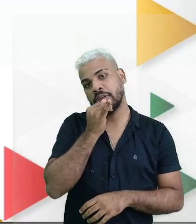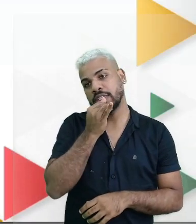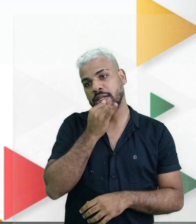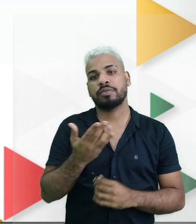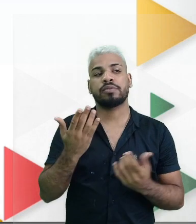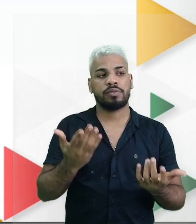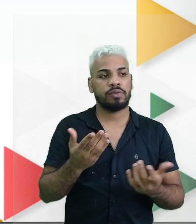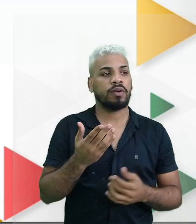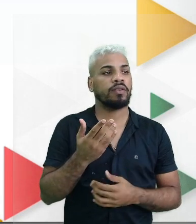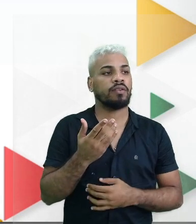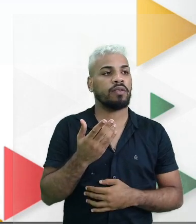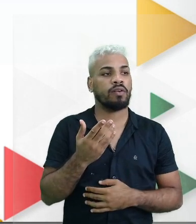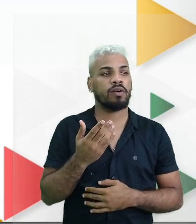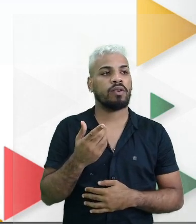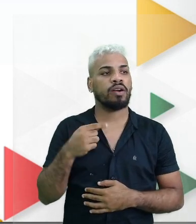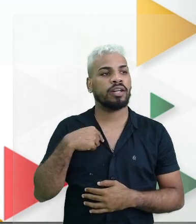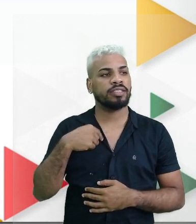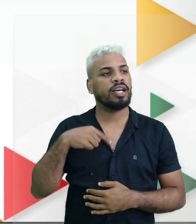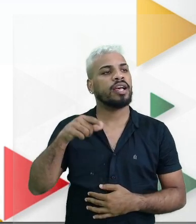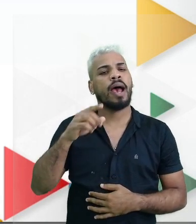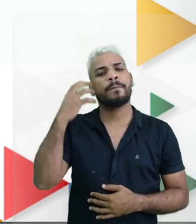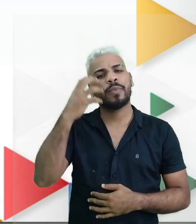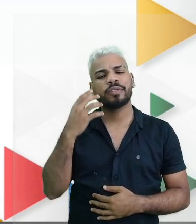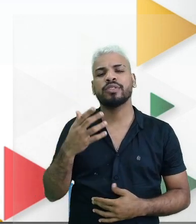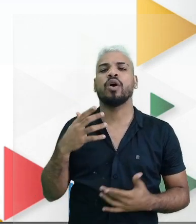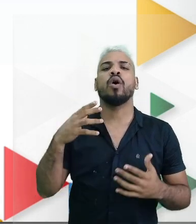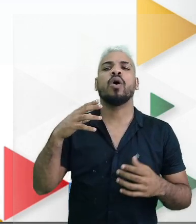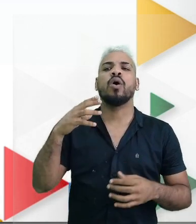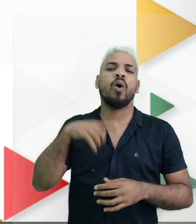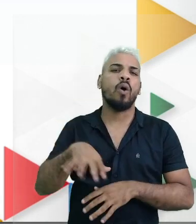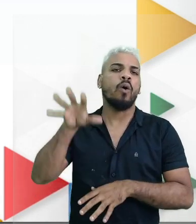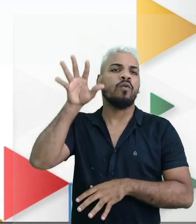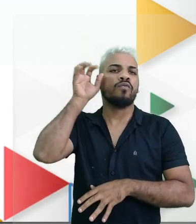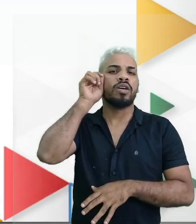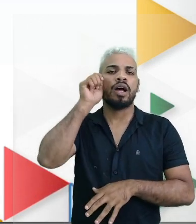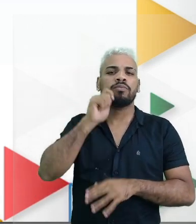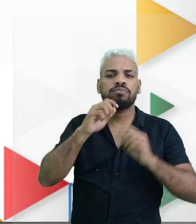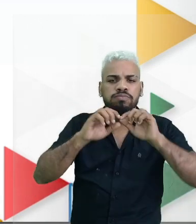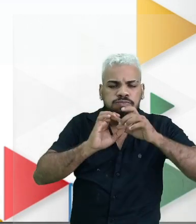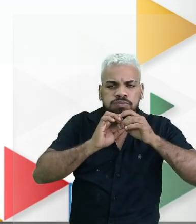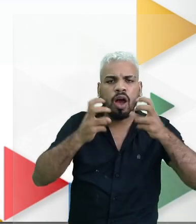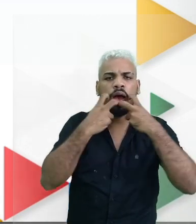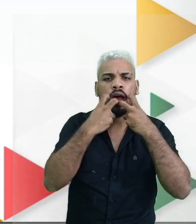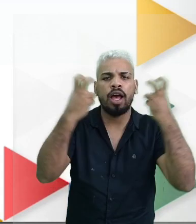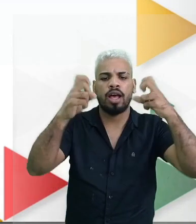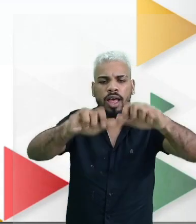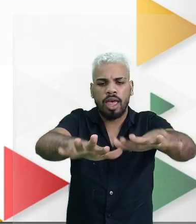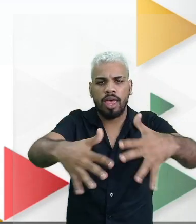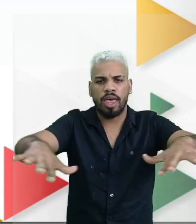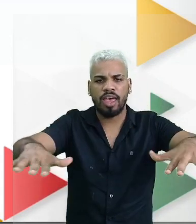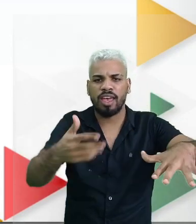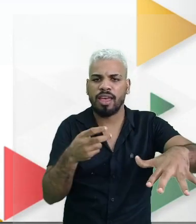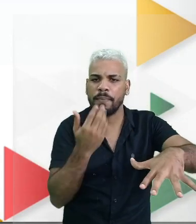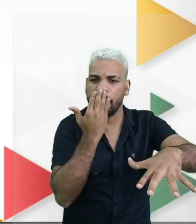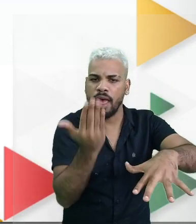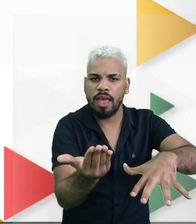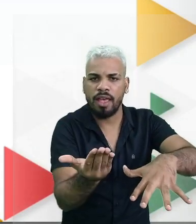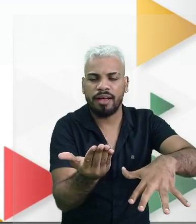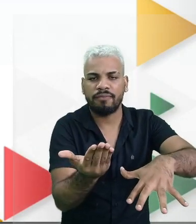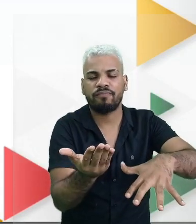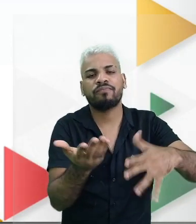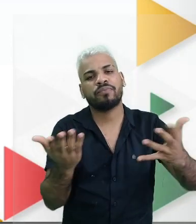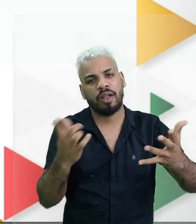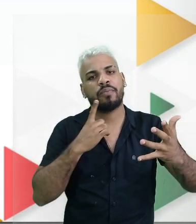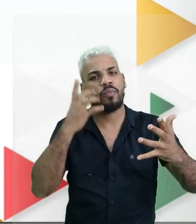exemplo, quando nós falamos, ouviram do Ipiranga as margens plácidas. Ouviram do Ipiranga as margens